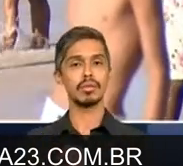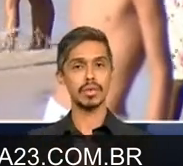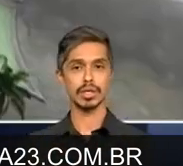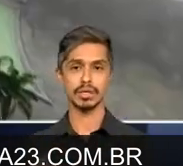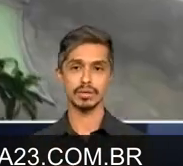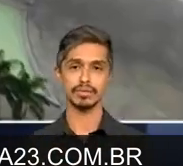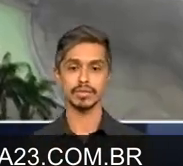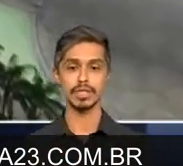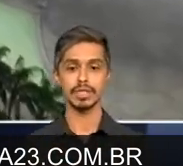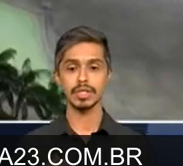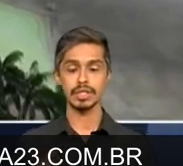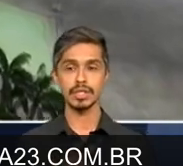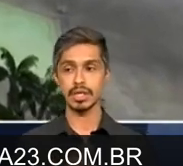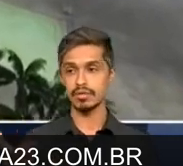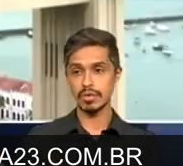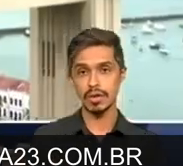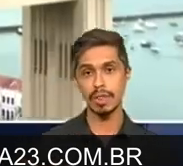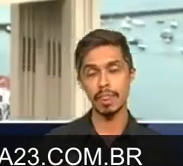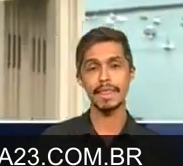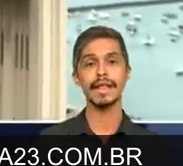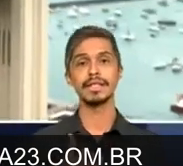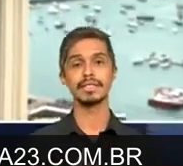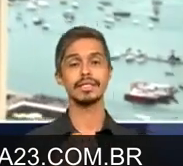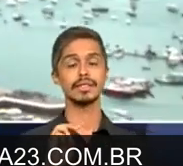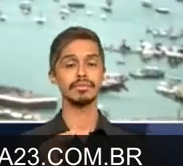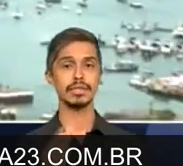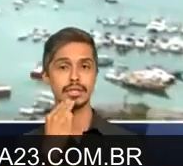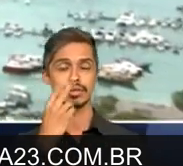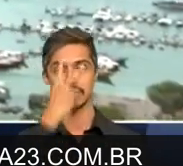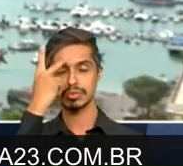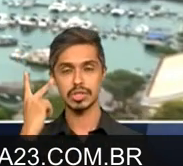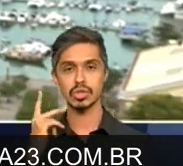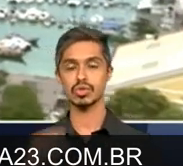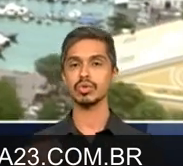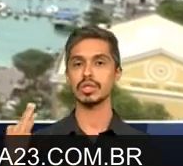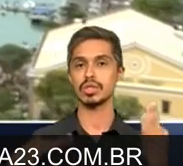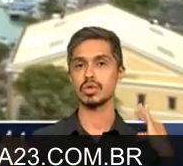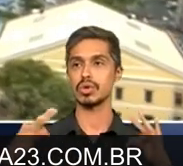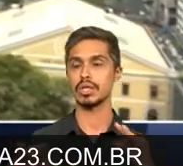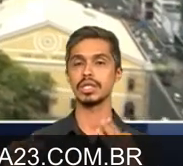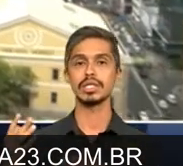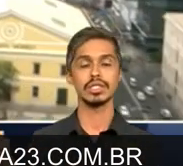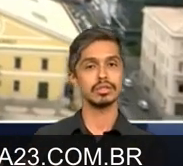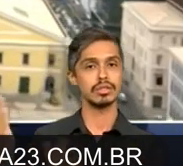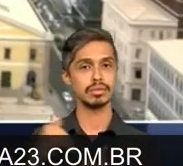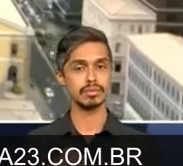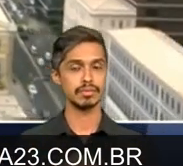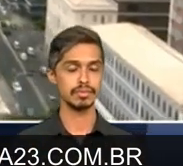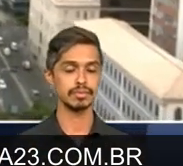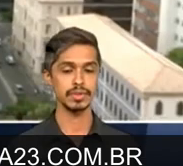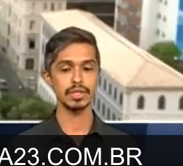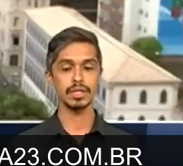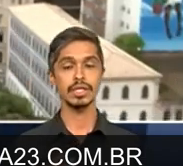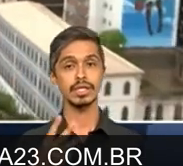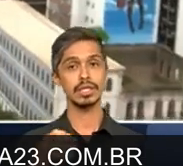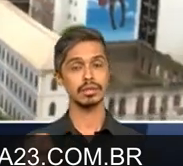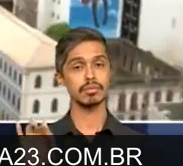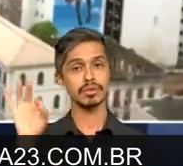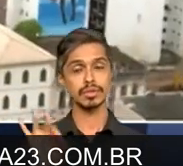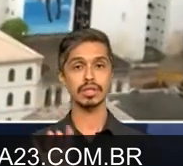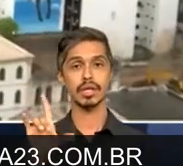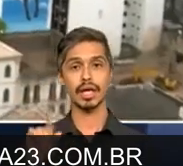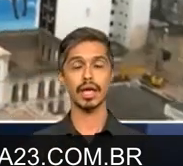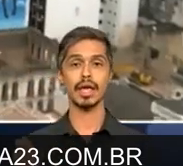o país recebeu 6 milhões de visitantes estrangeiros. Desses, 30% eram